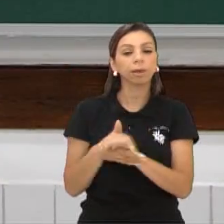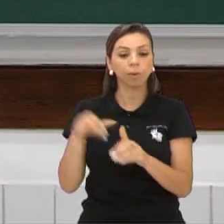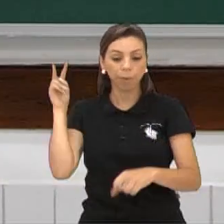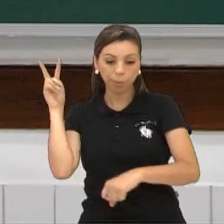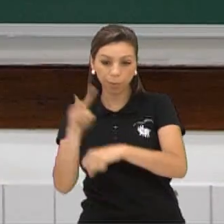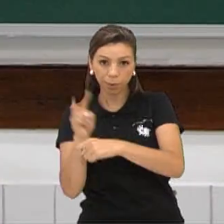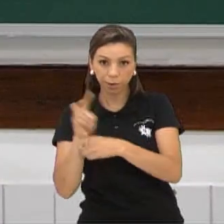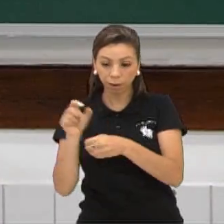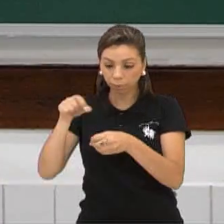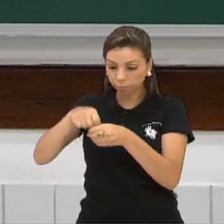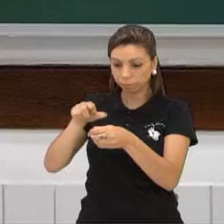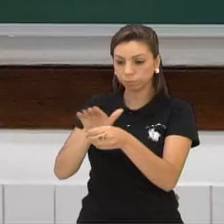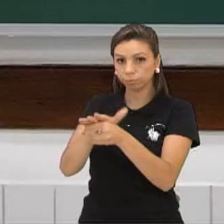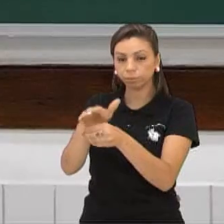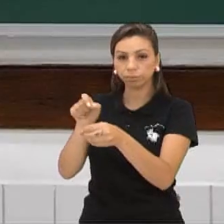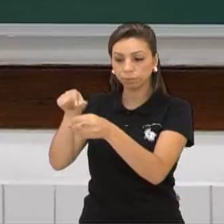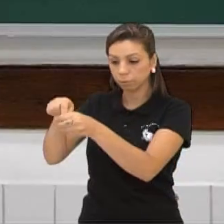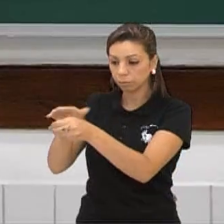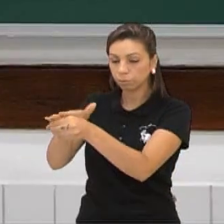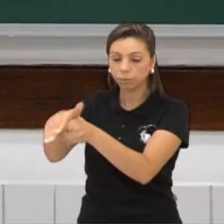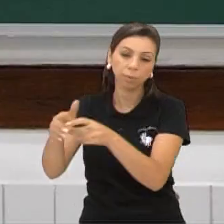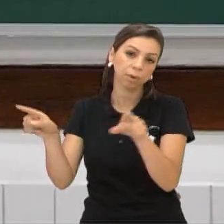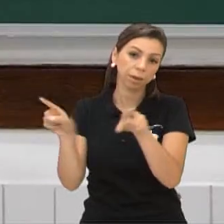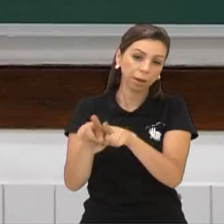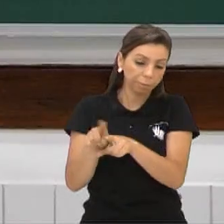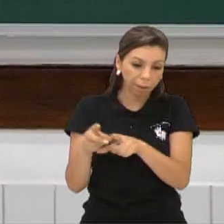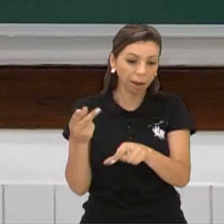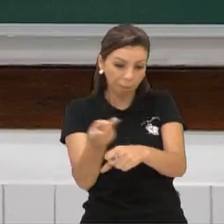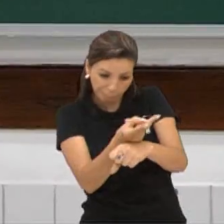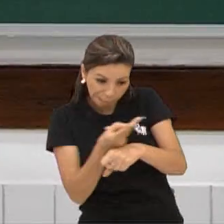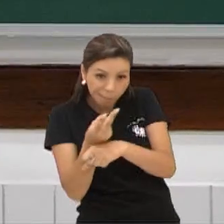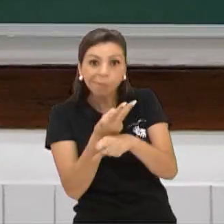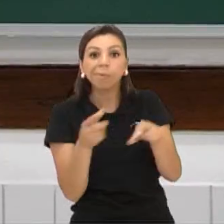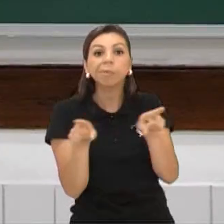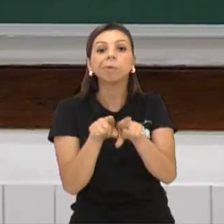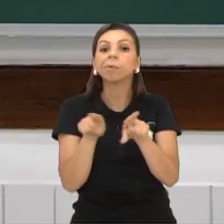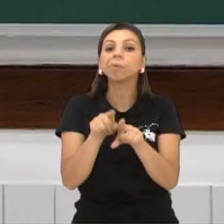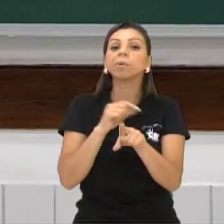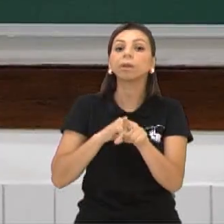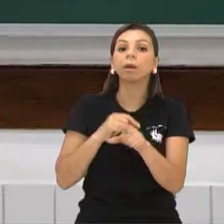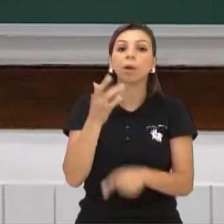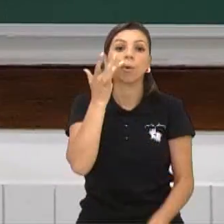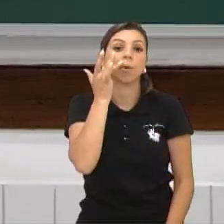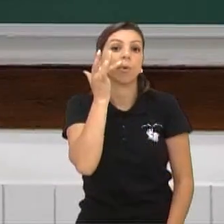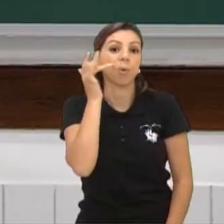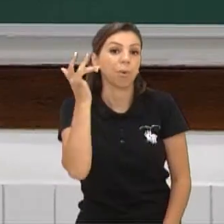momento pertinentes, e a busca de ouro também fazia com que este interior